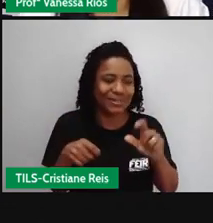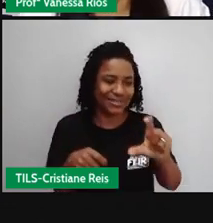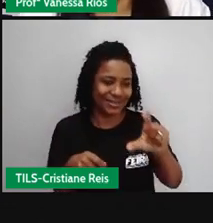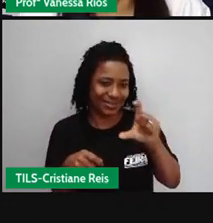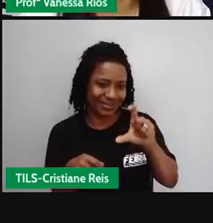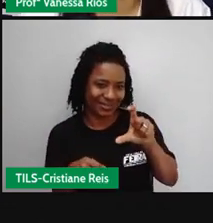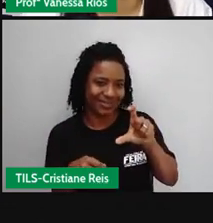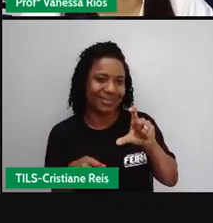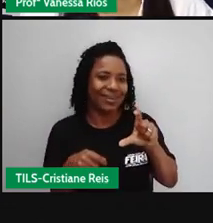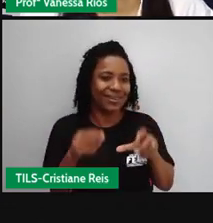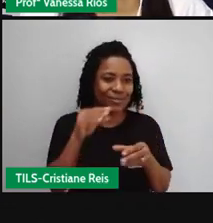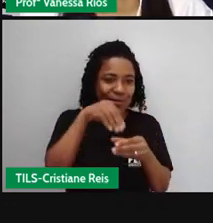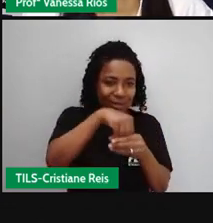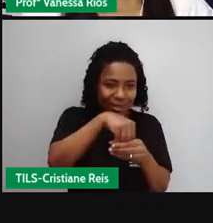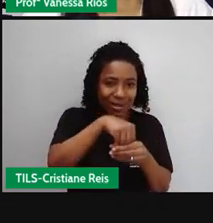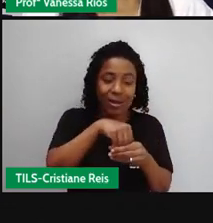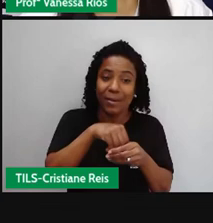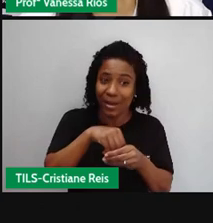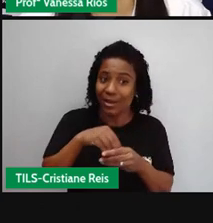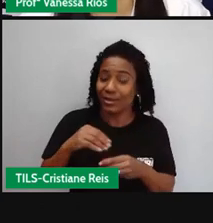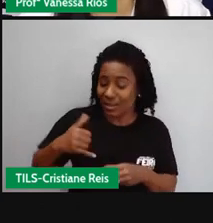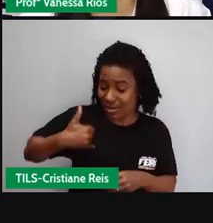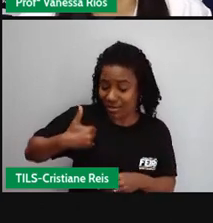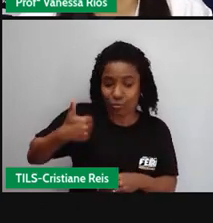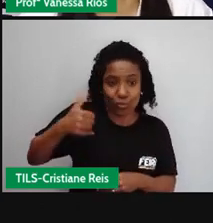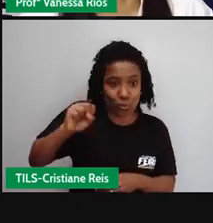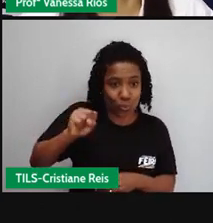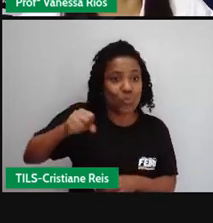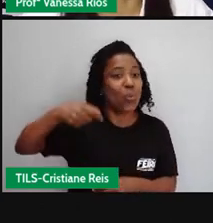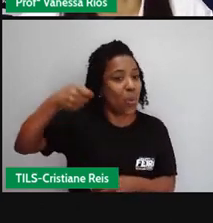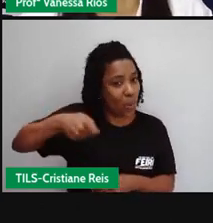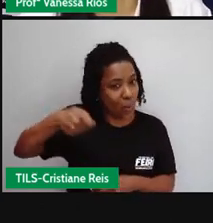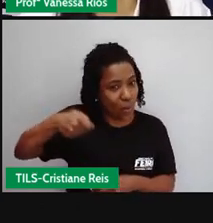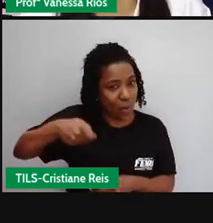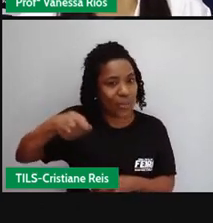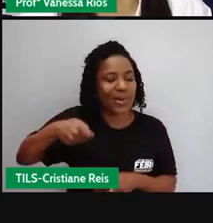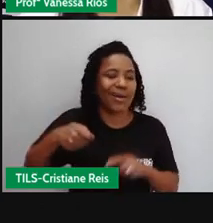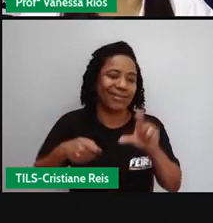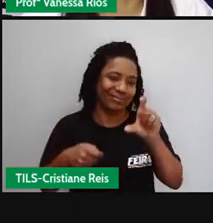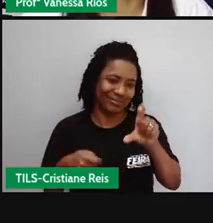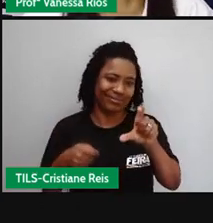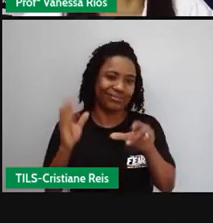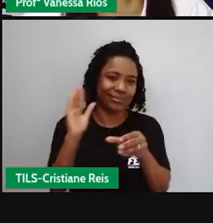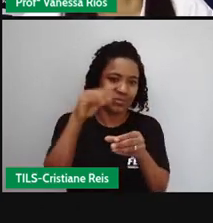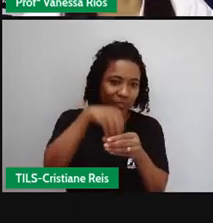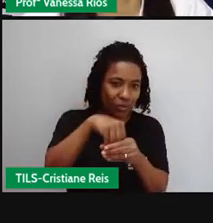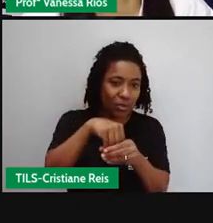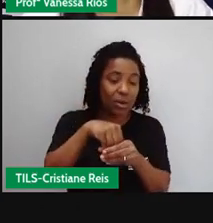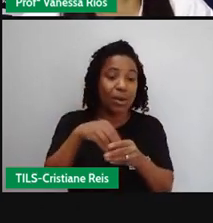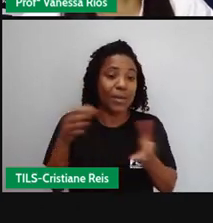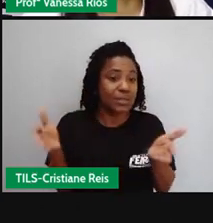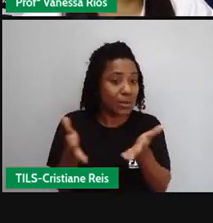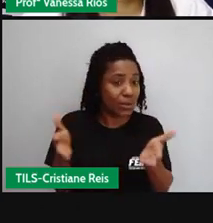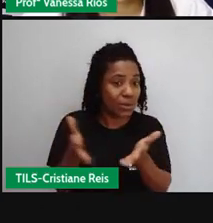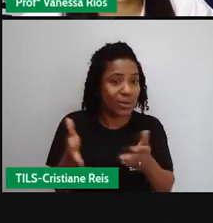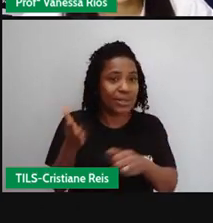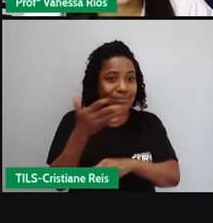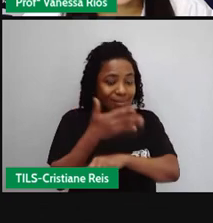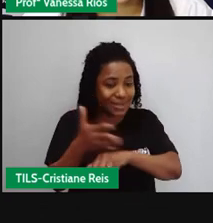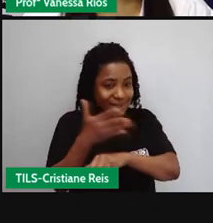dos 18. Mas a gente precisa já ir criando, já ir exercitando a importância